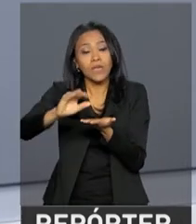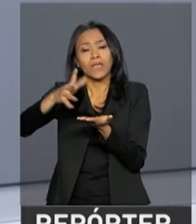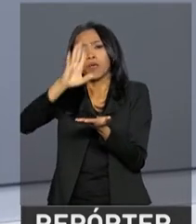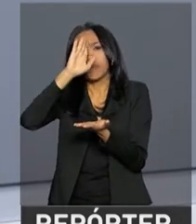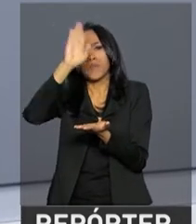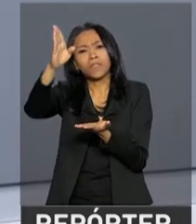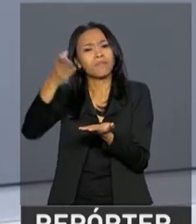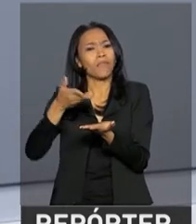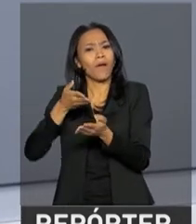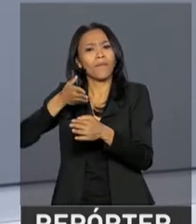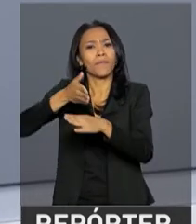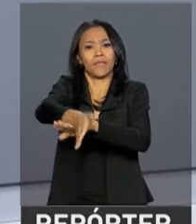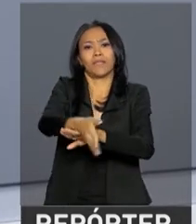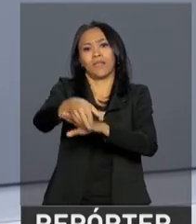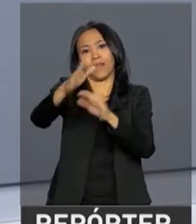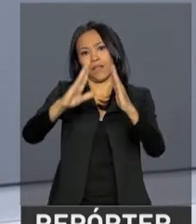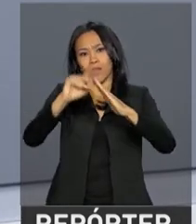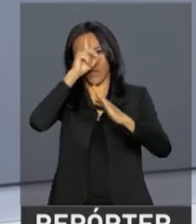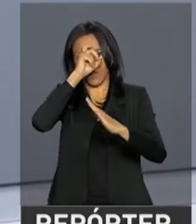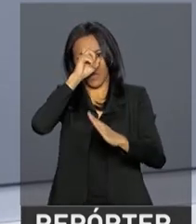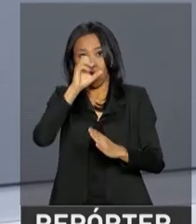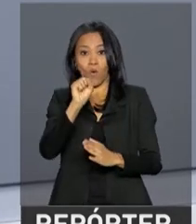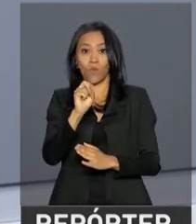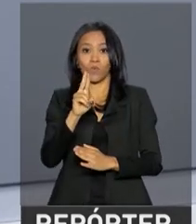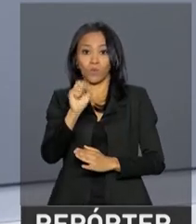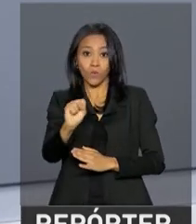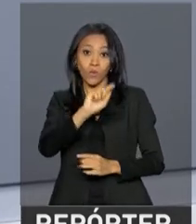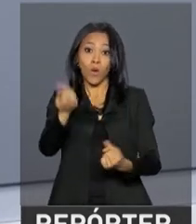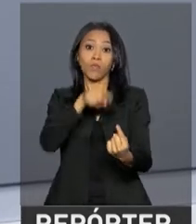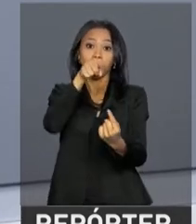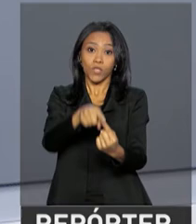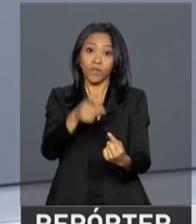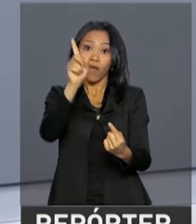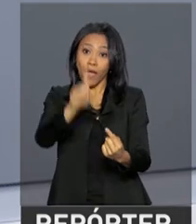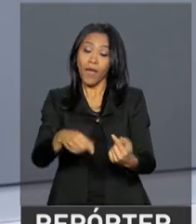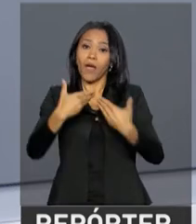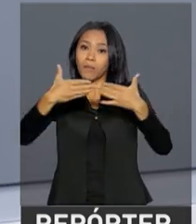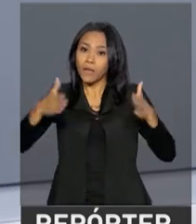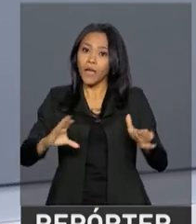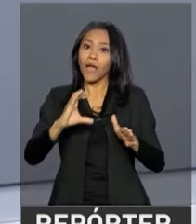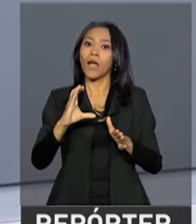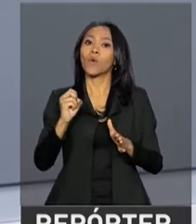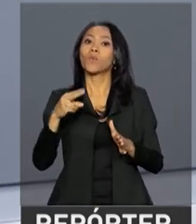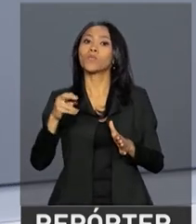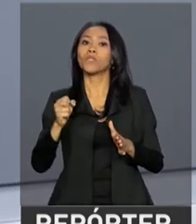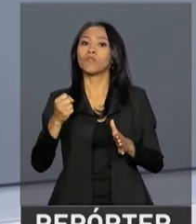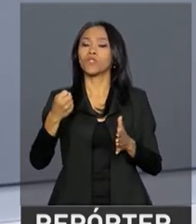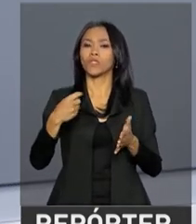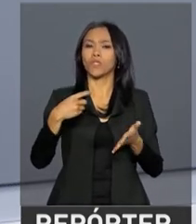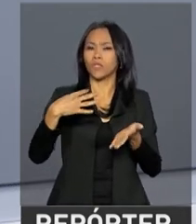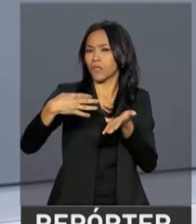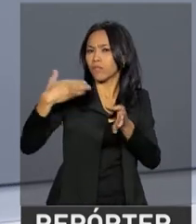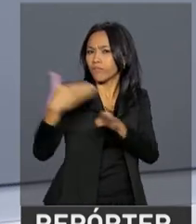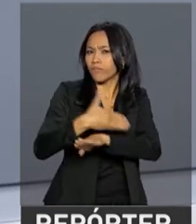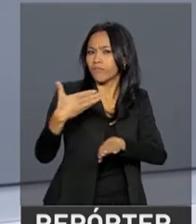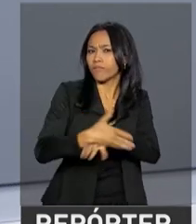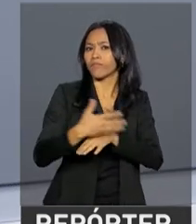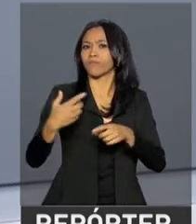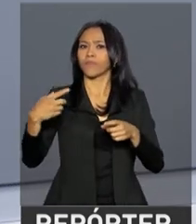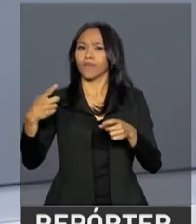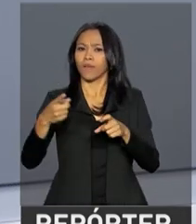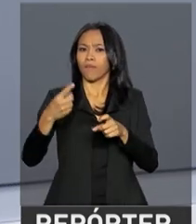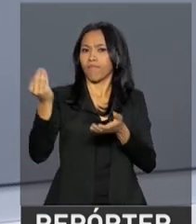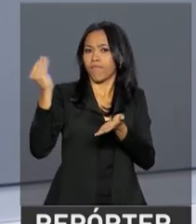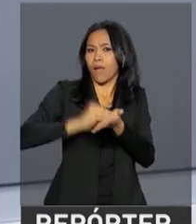do sistema único de saúde o sus a meta é ampliar o custeio de consultas exames além de permitir o credenciamento de